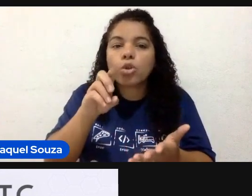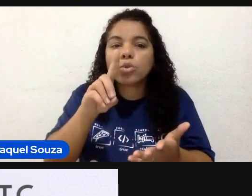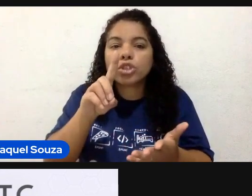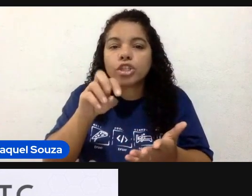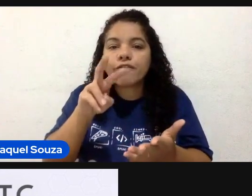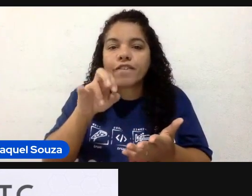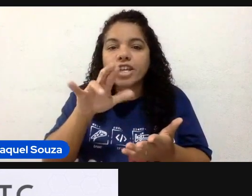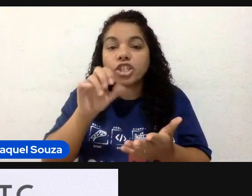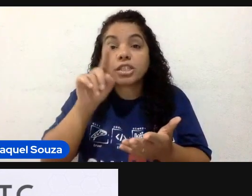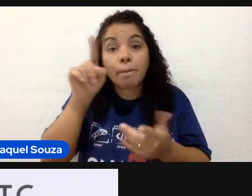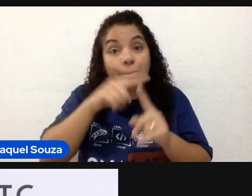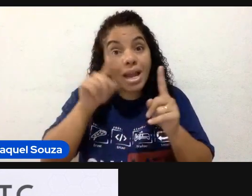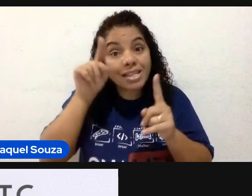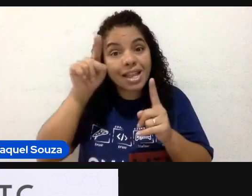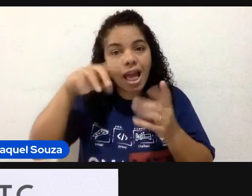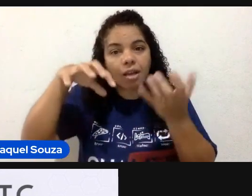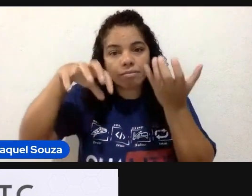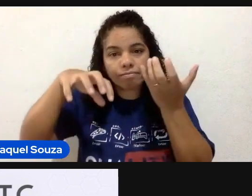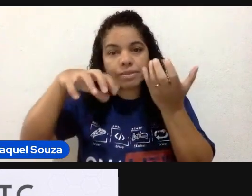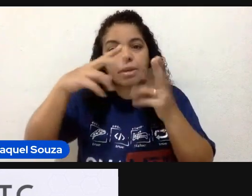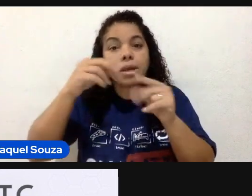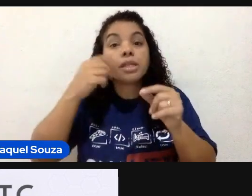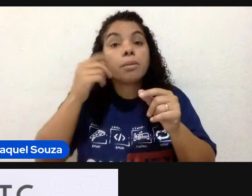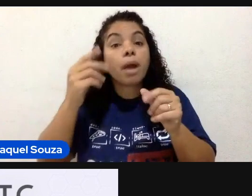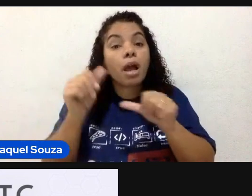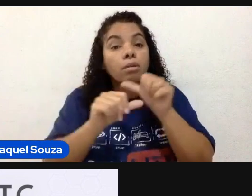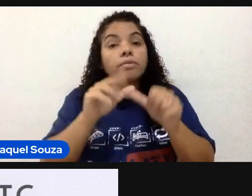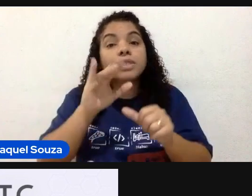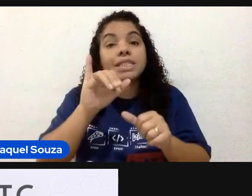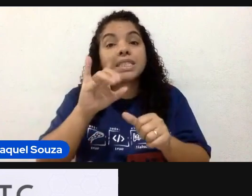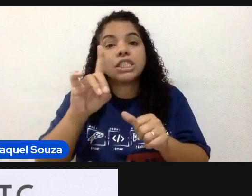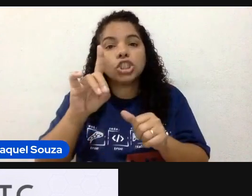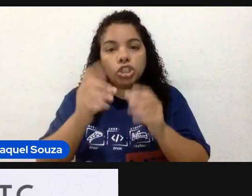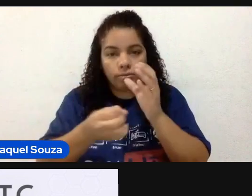Congresso para virar um CID.